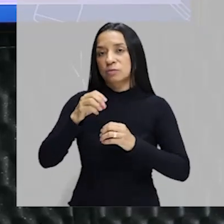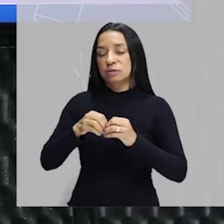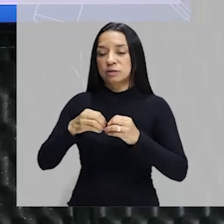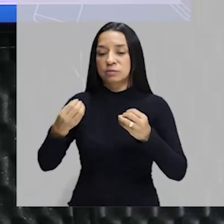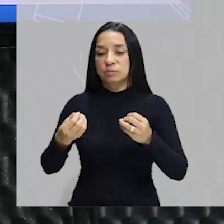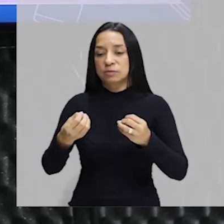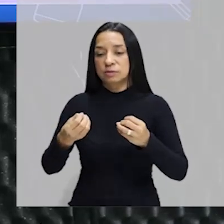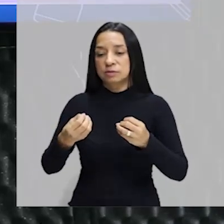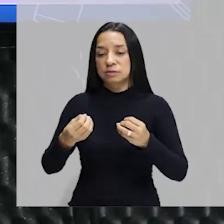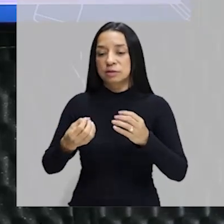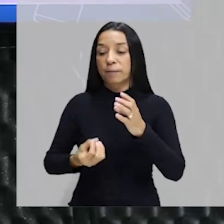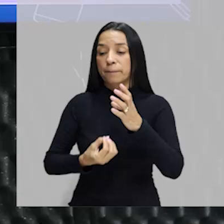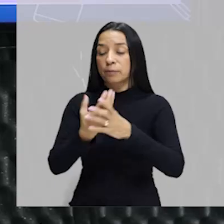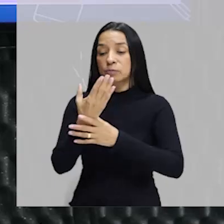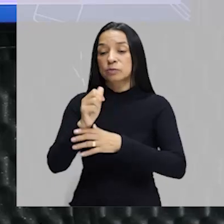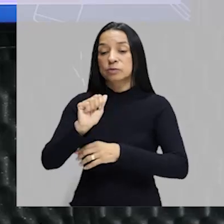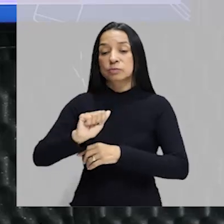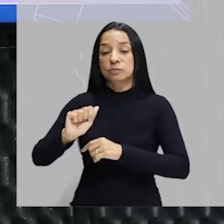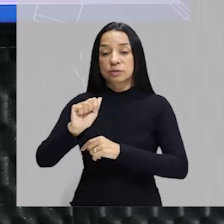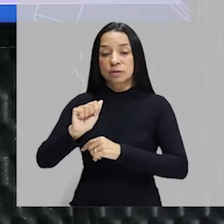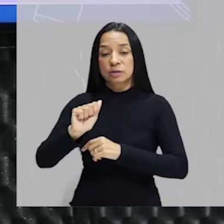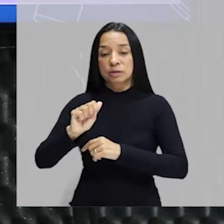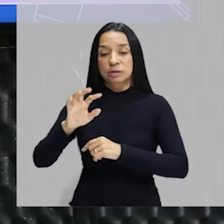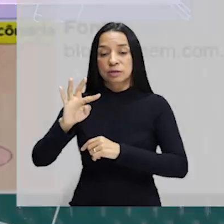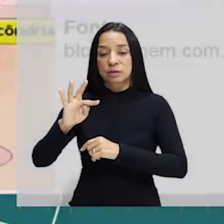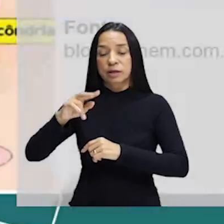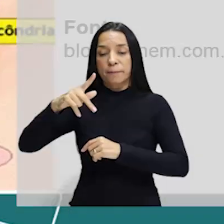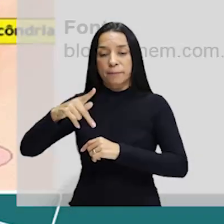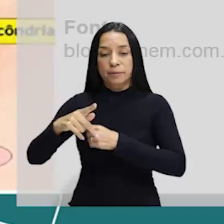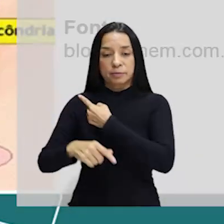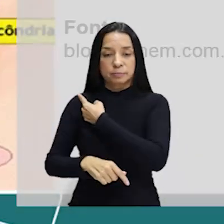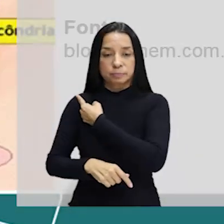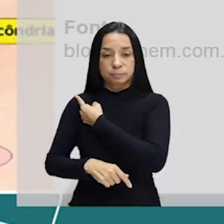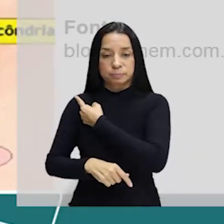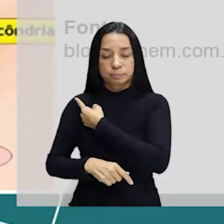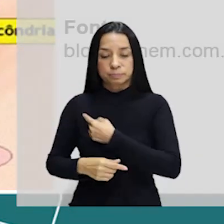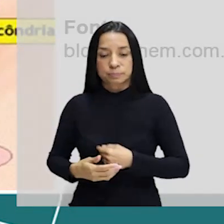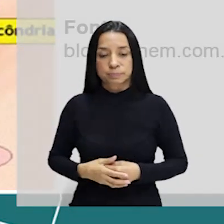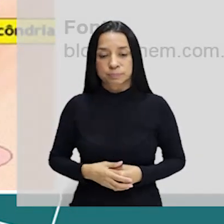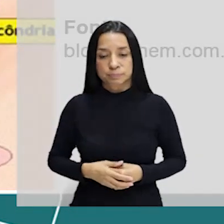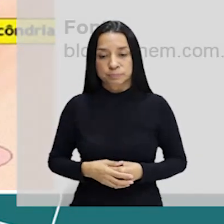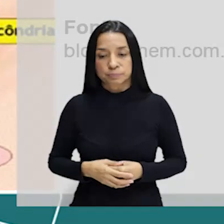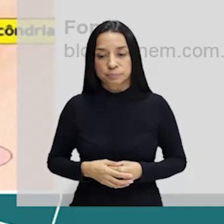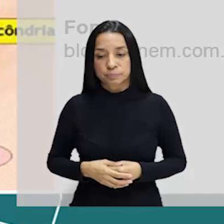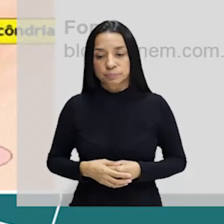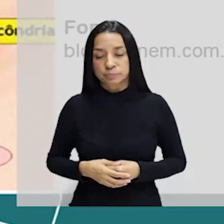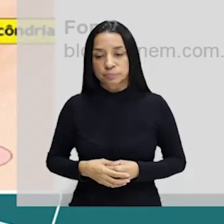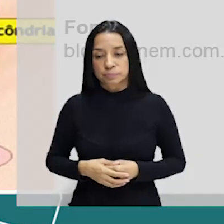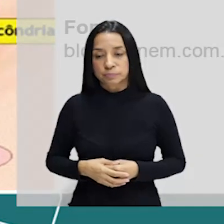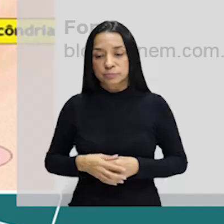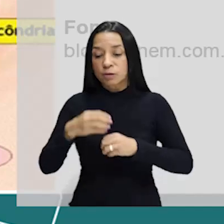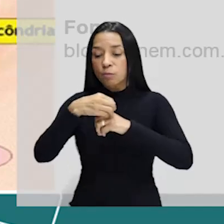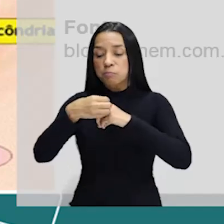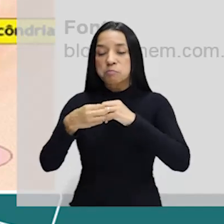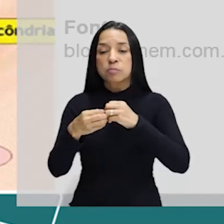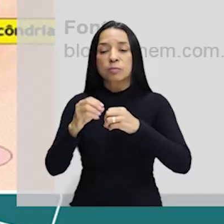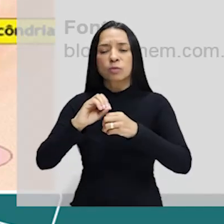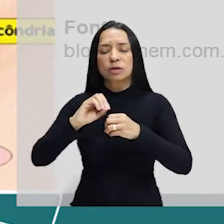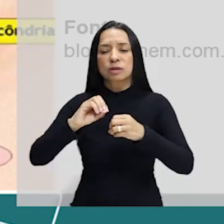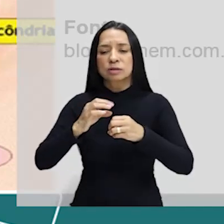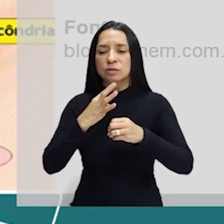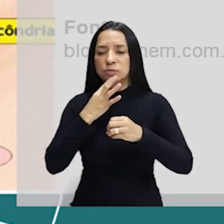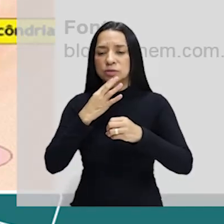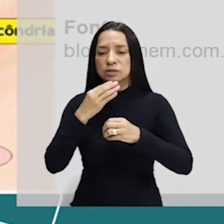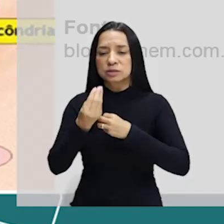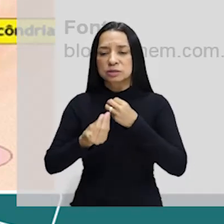produzido ATP. ATP significa adenosina trifosfato, tá? Que é uma molécula, ela é